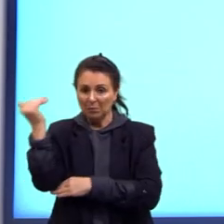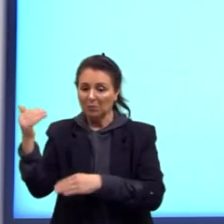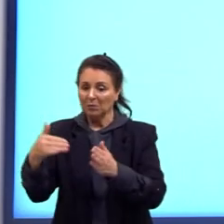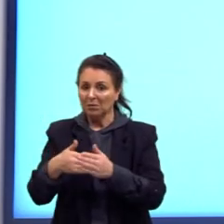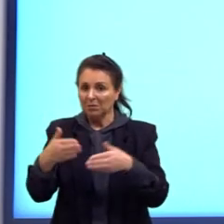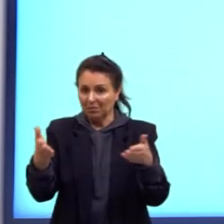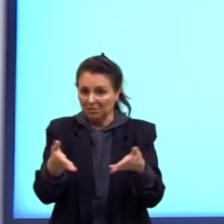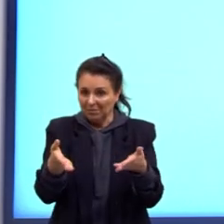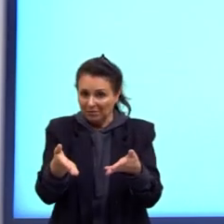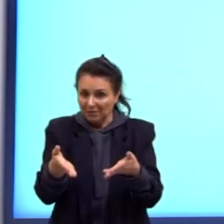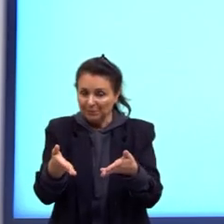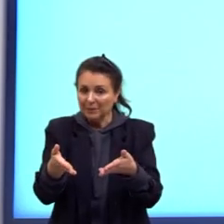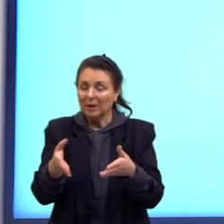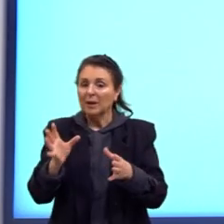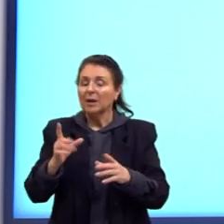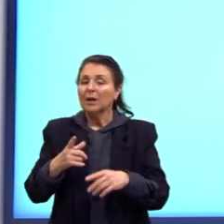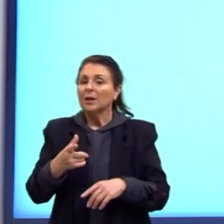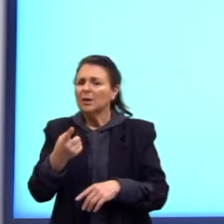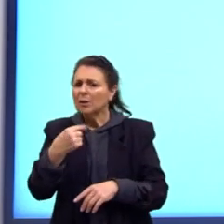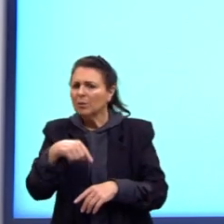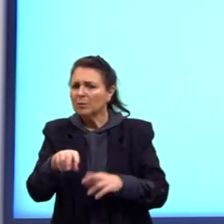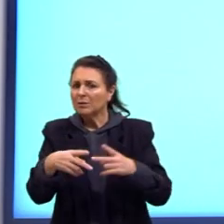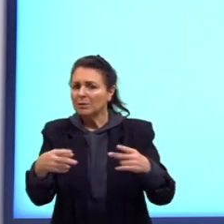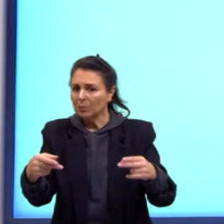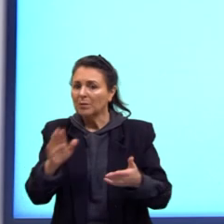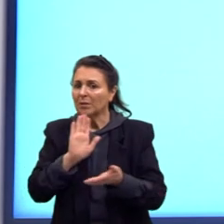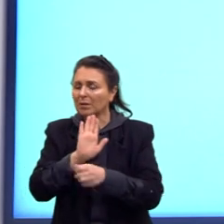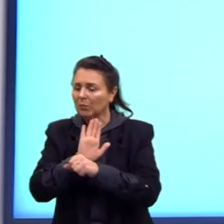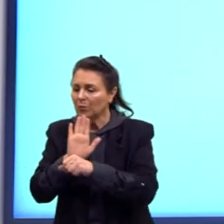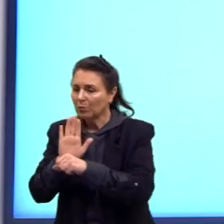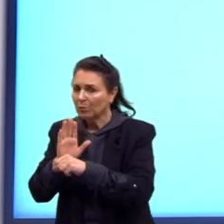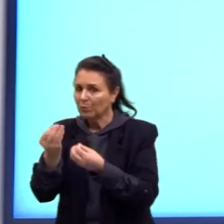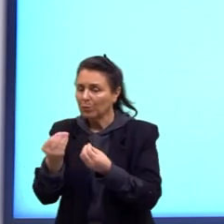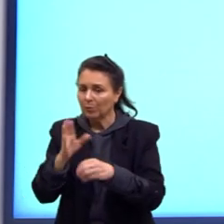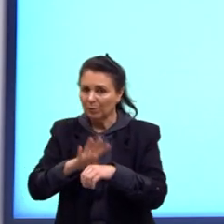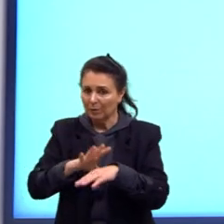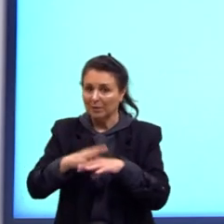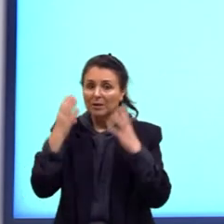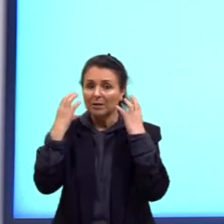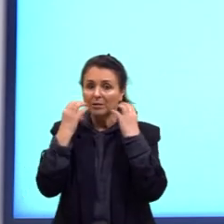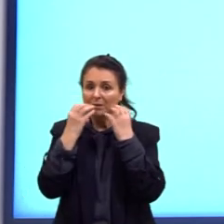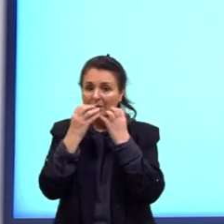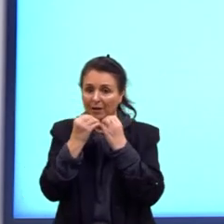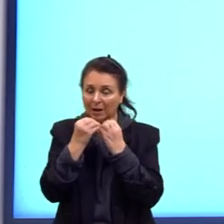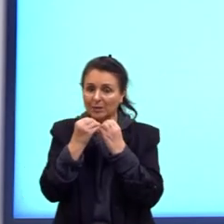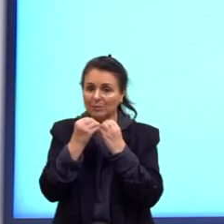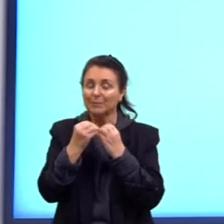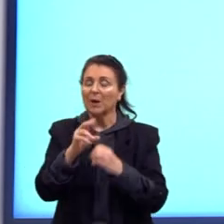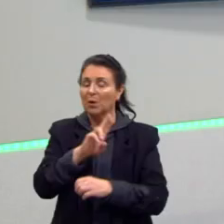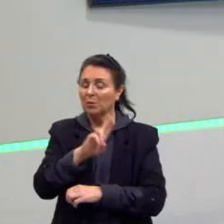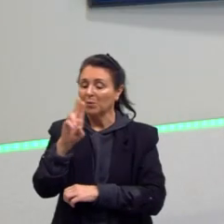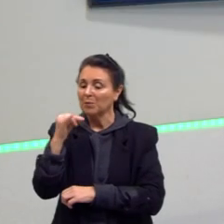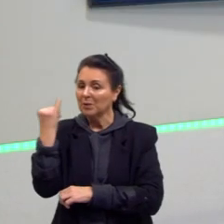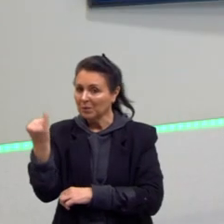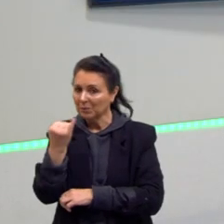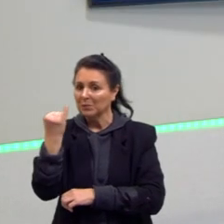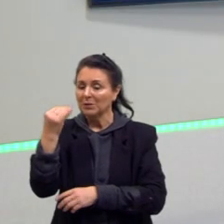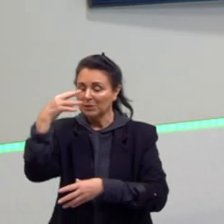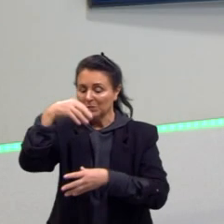mesmo motivo né somada tantas outras contribuições Tales é considerado um dos grandes nomes da